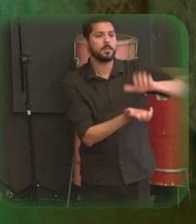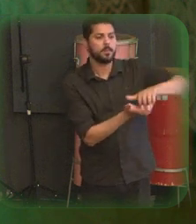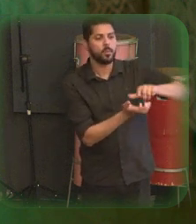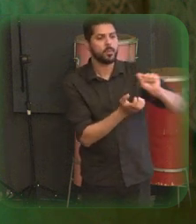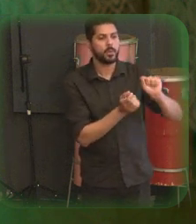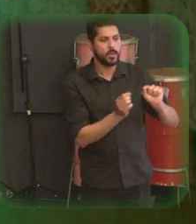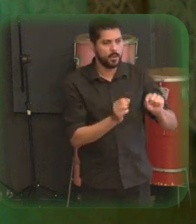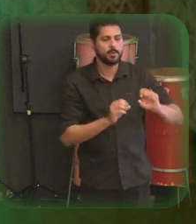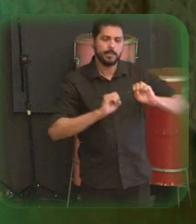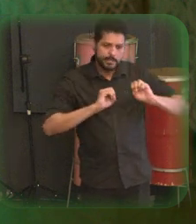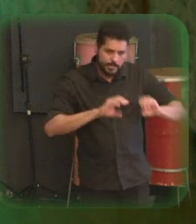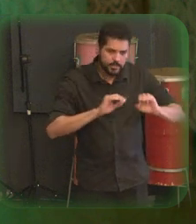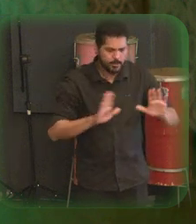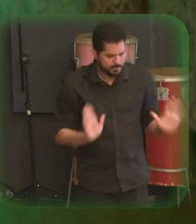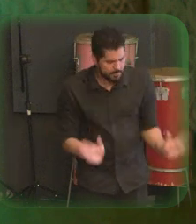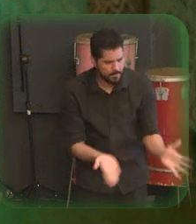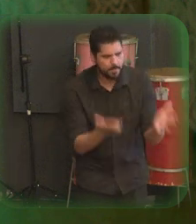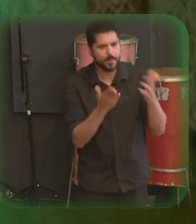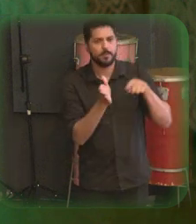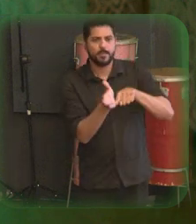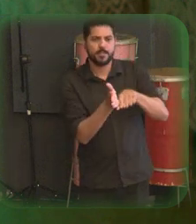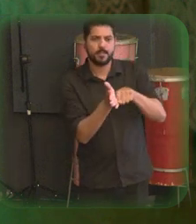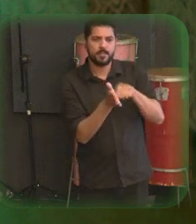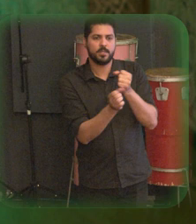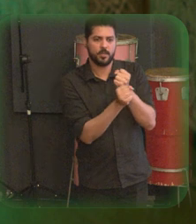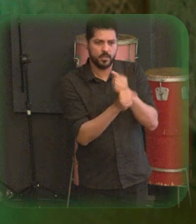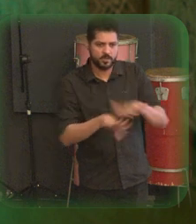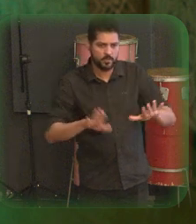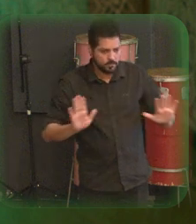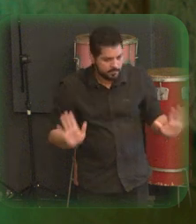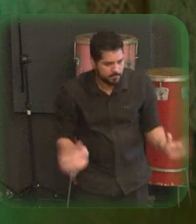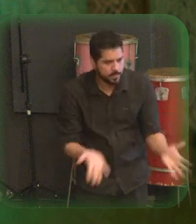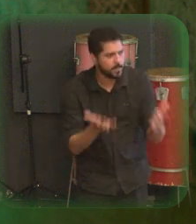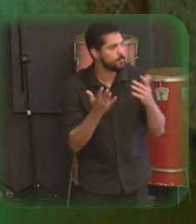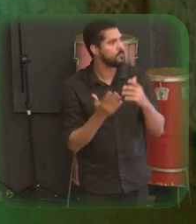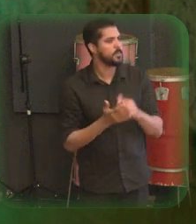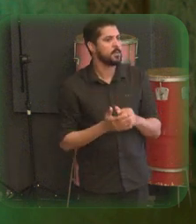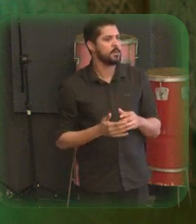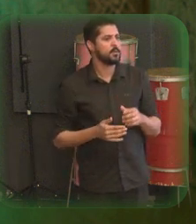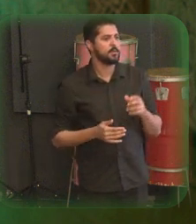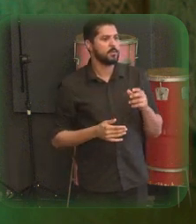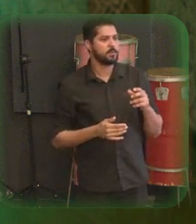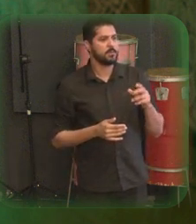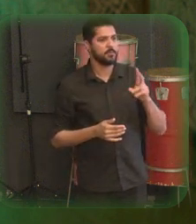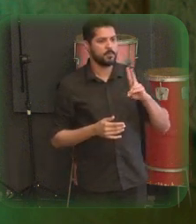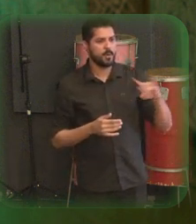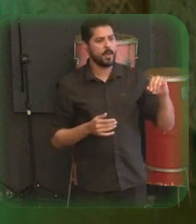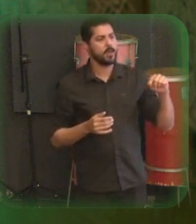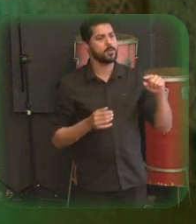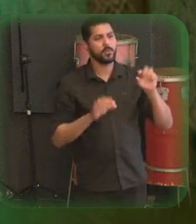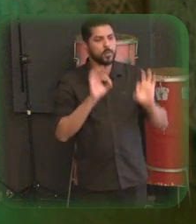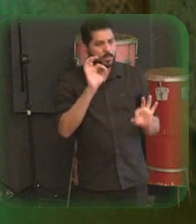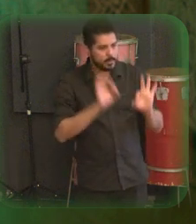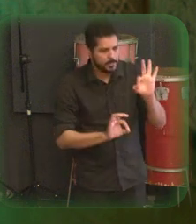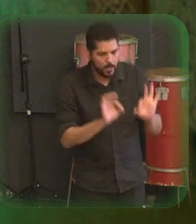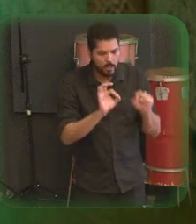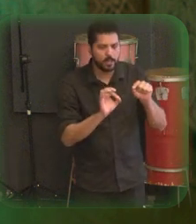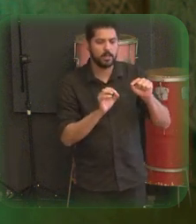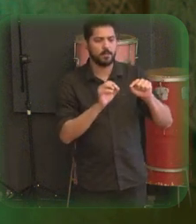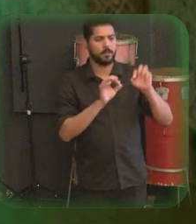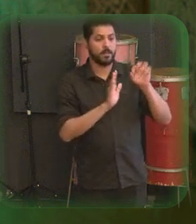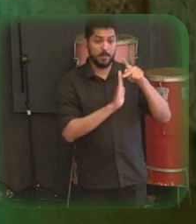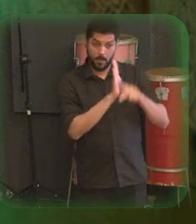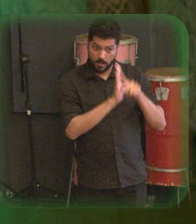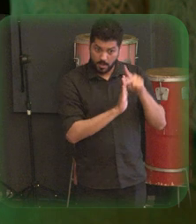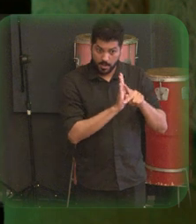ensino, pesquisa e extensão. Em destaque, o Programa de Formação e Qualificação